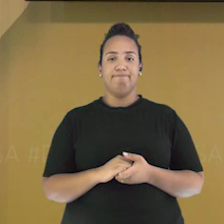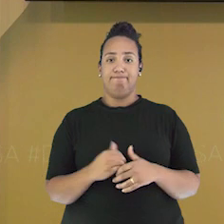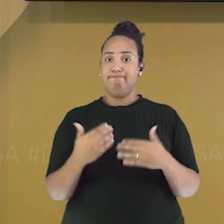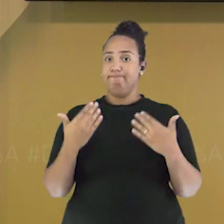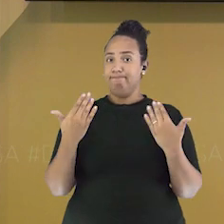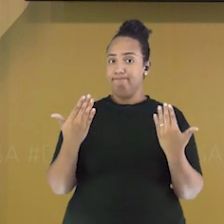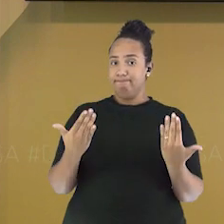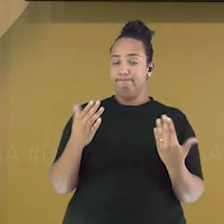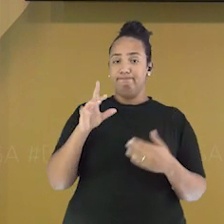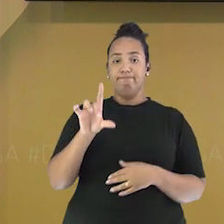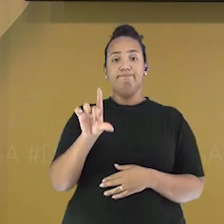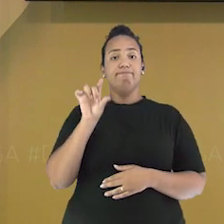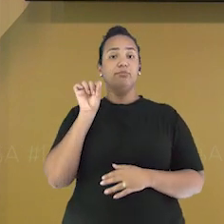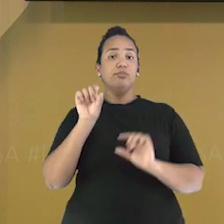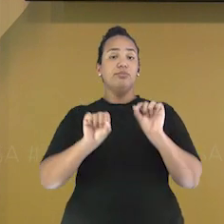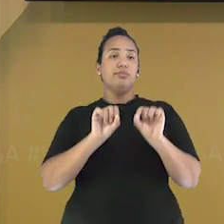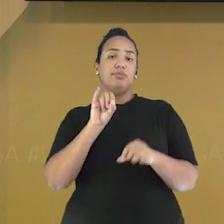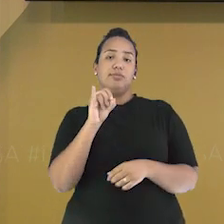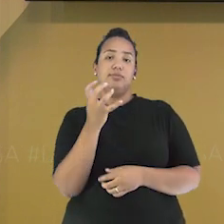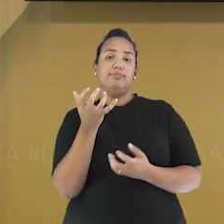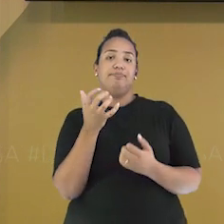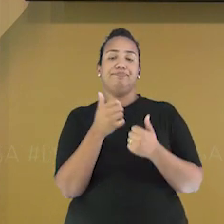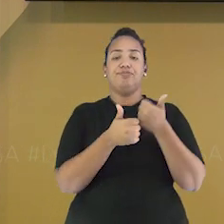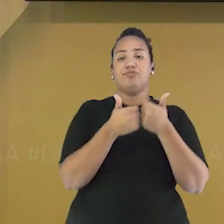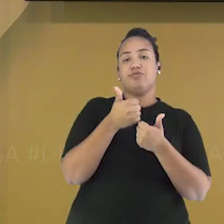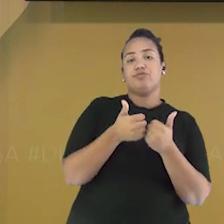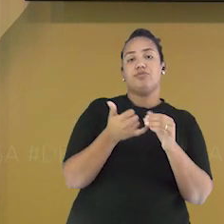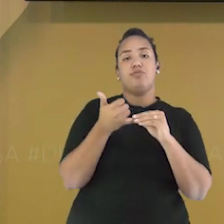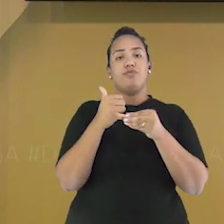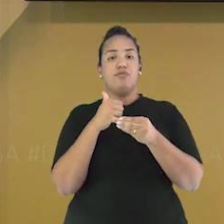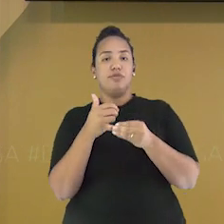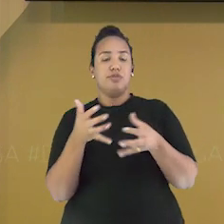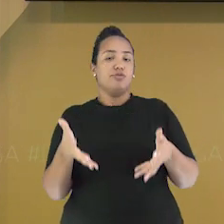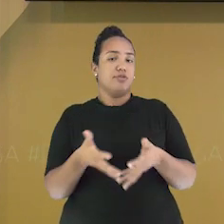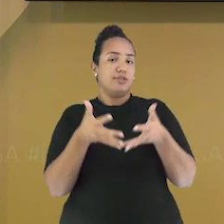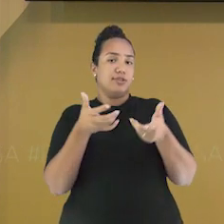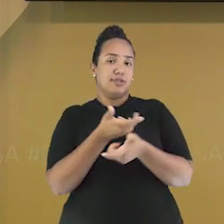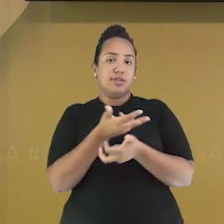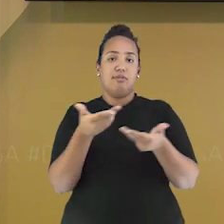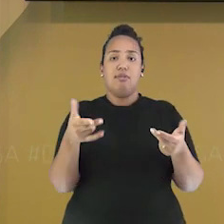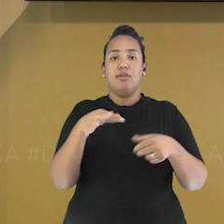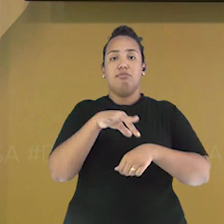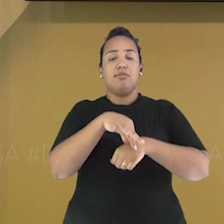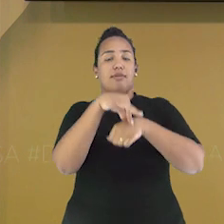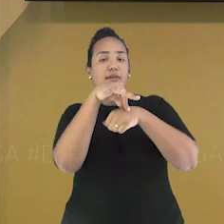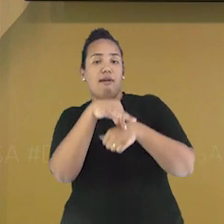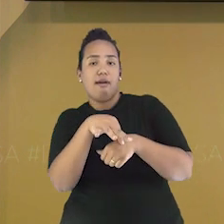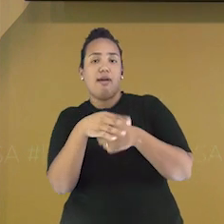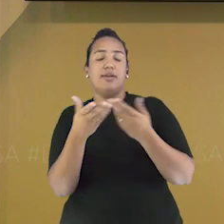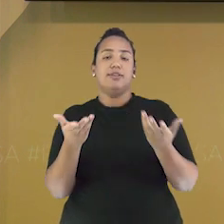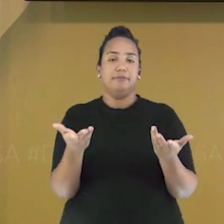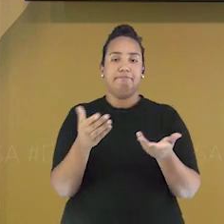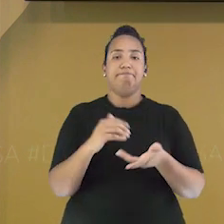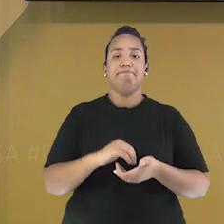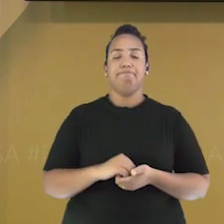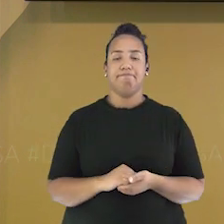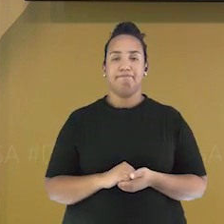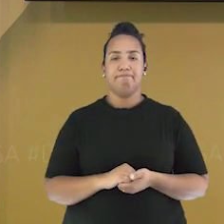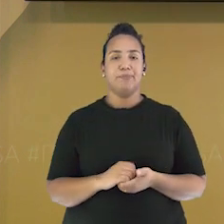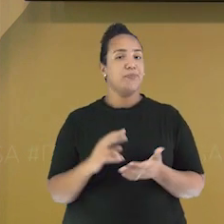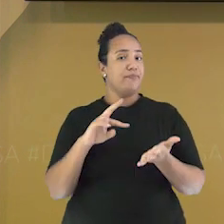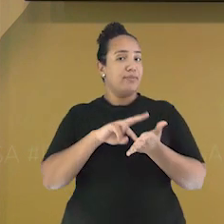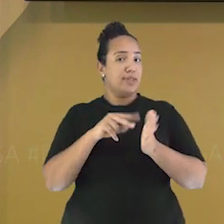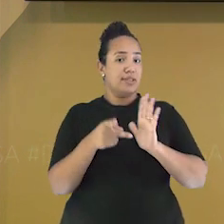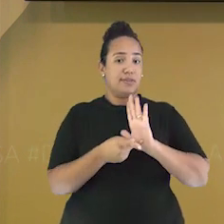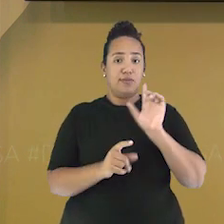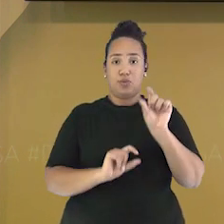aí decidimos se vamos querer arroz, feijão, salada, carne ou outros complementos.